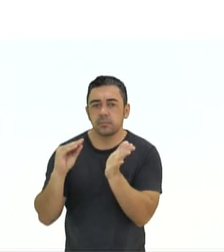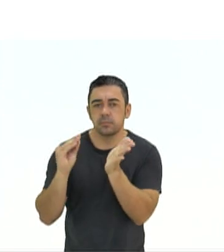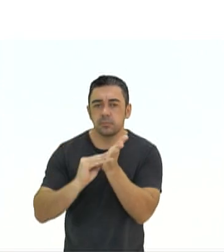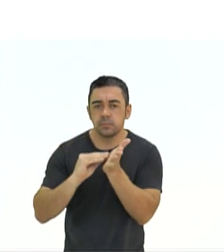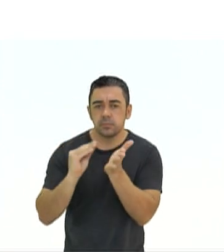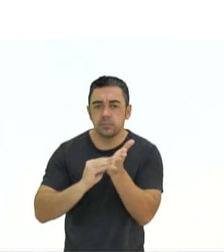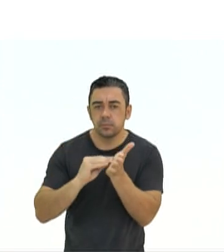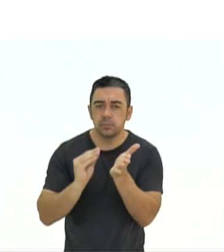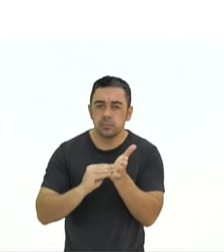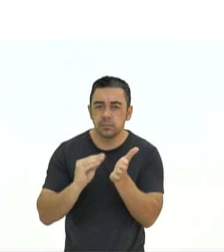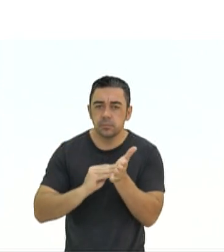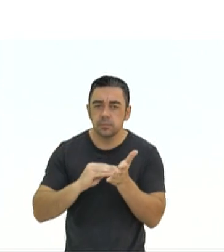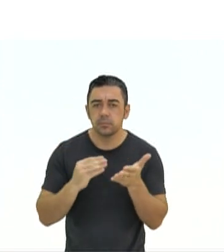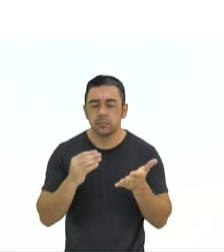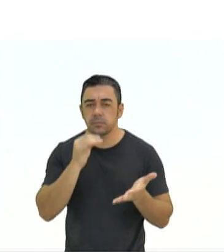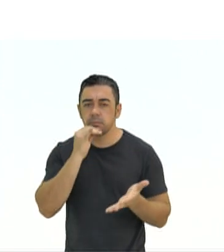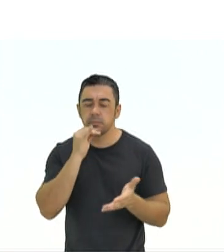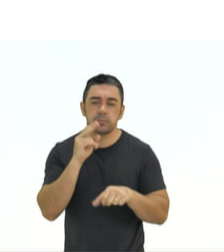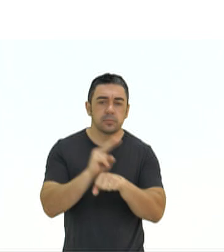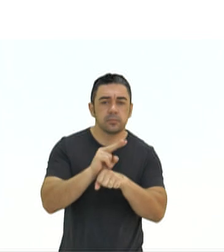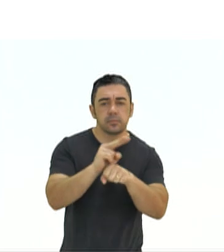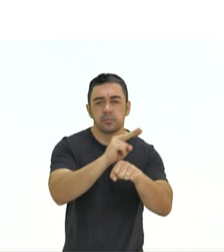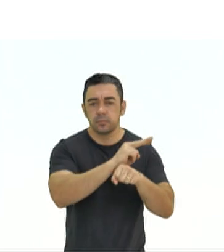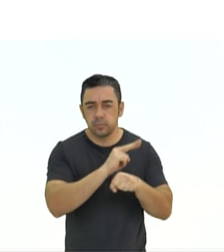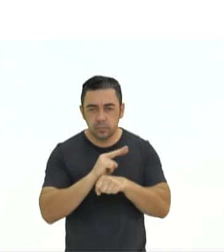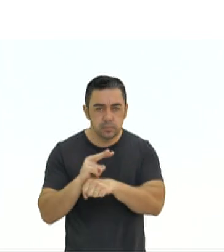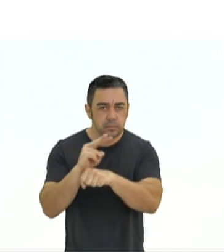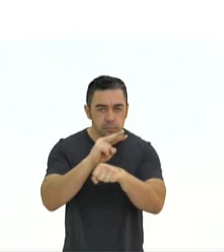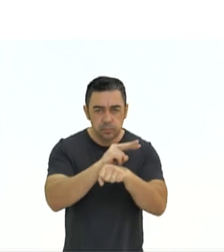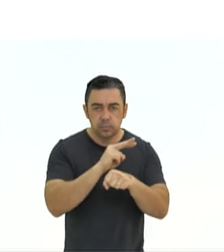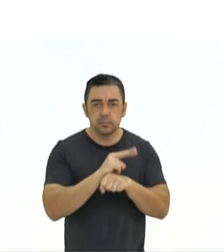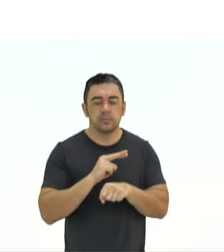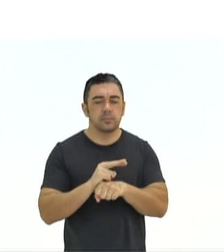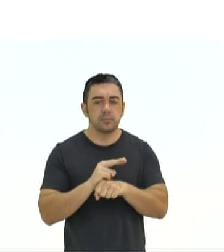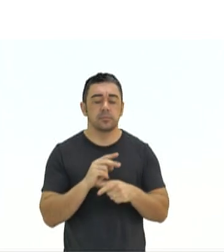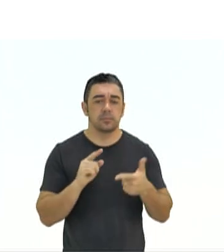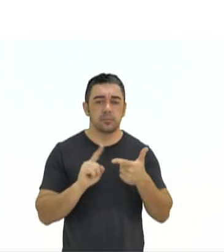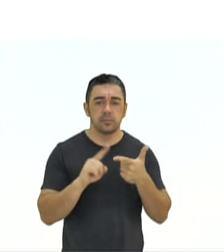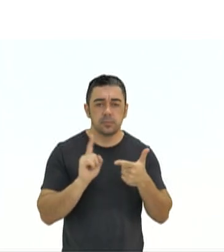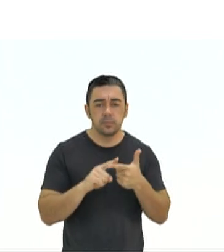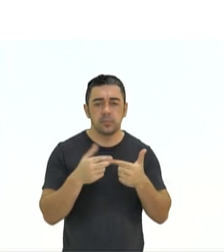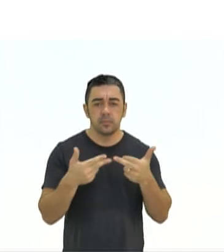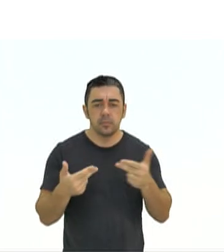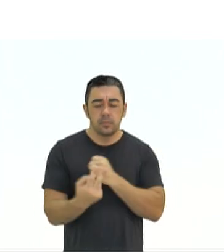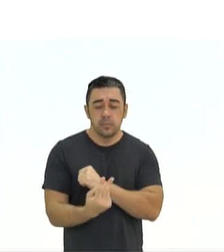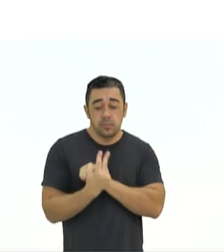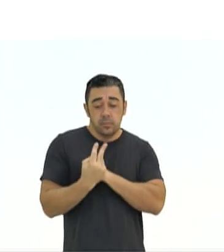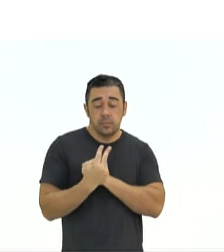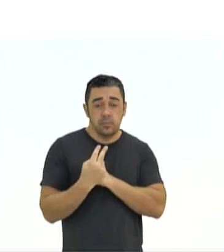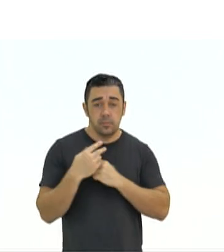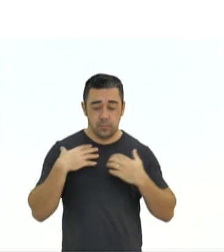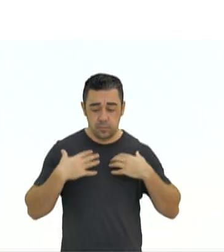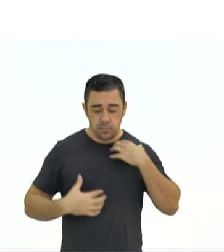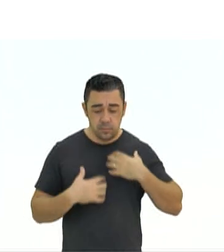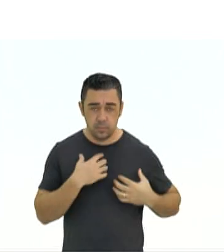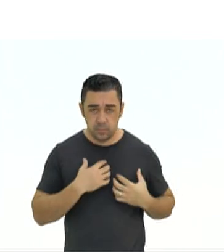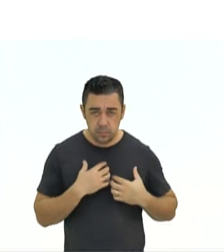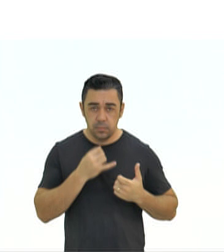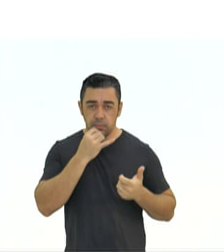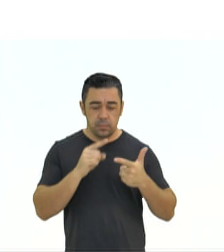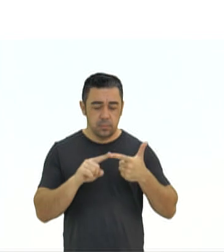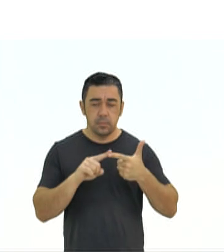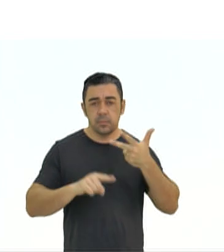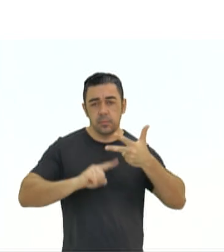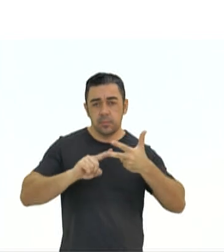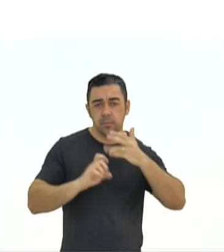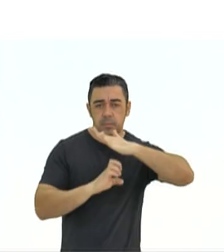de cuidados sanitários, falta de equipamentos adequados, a parte de